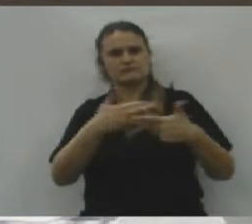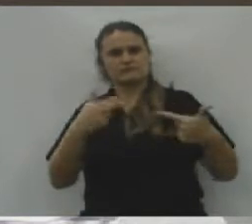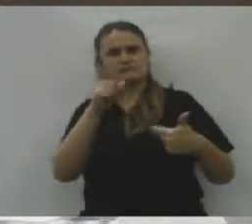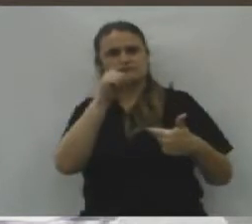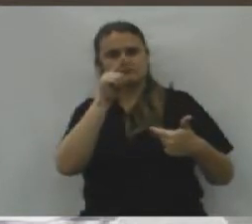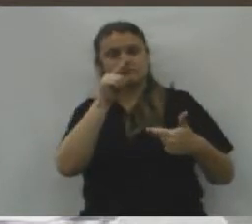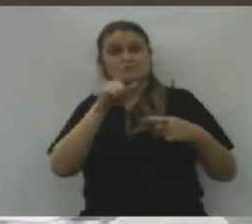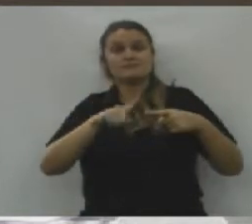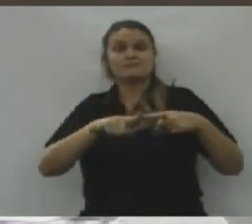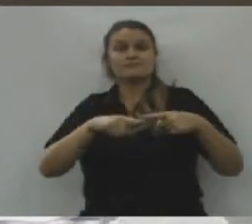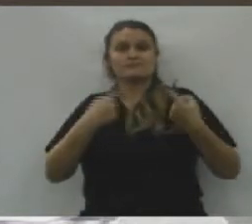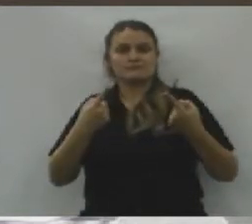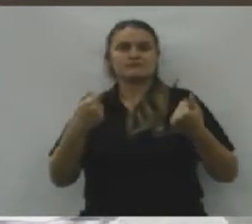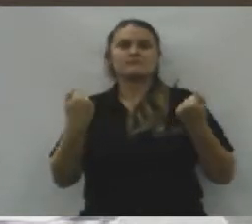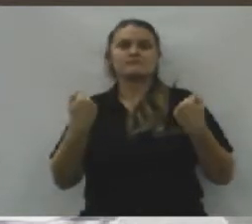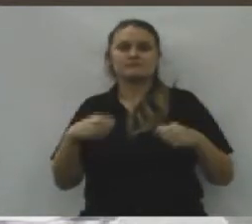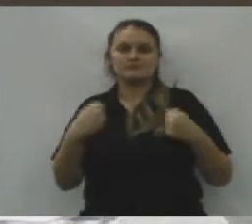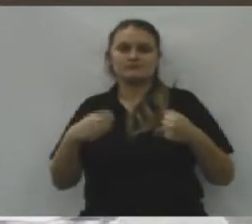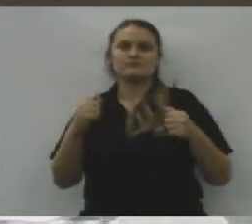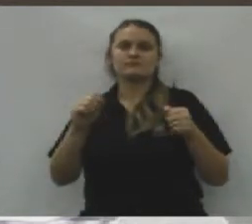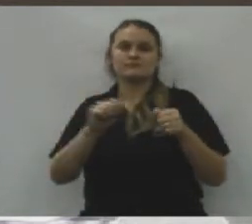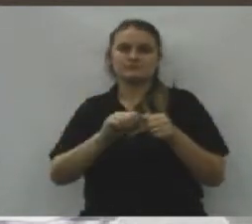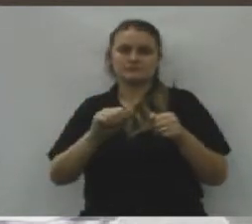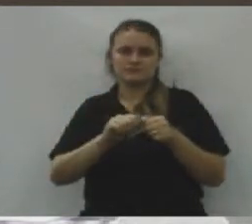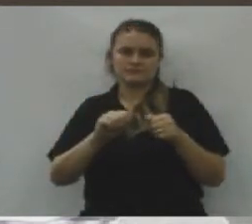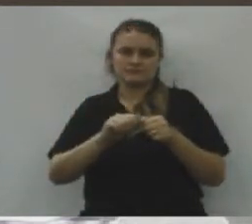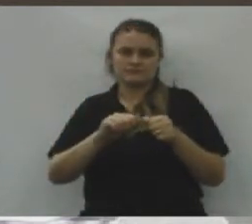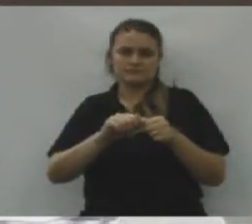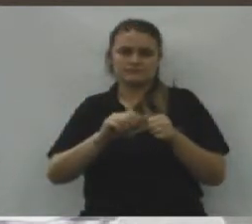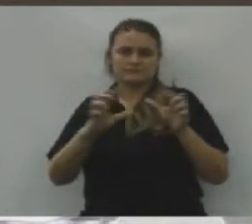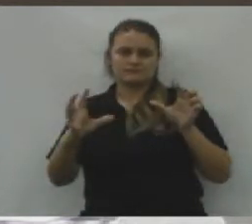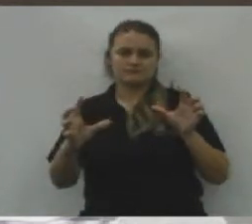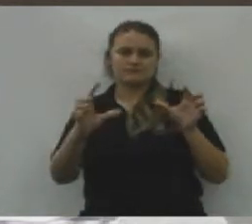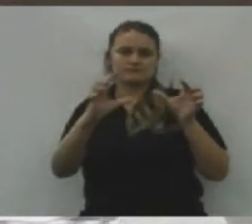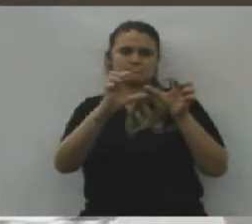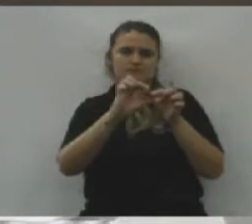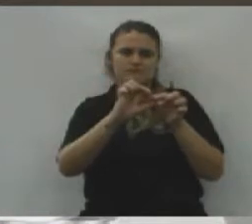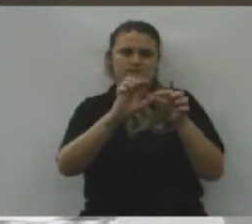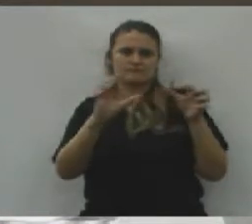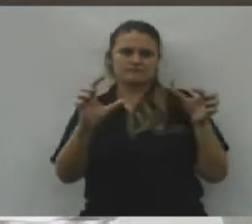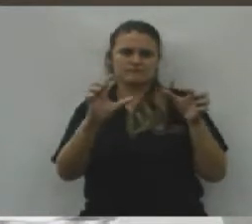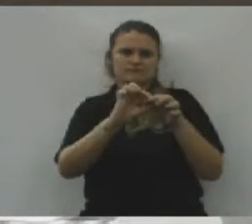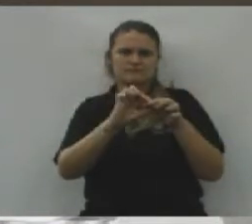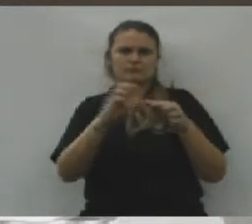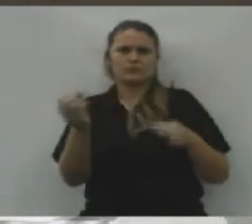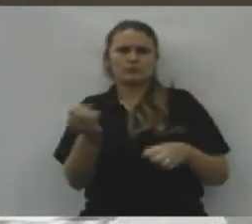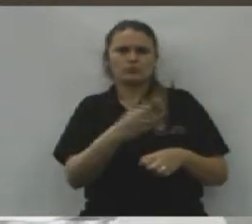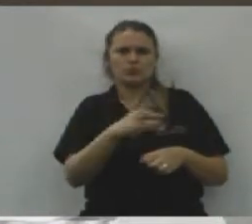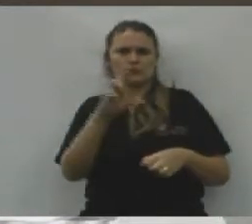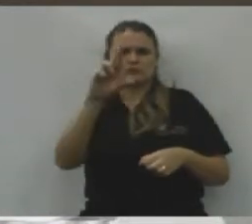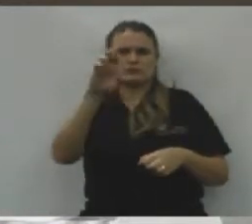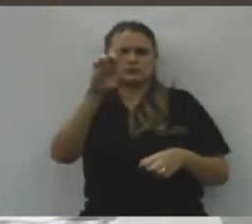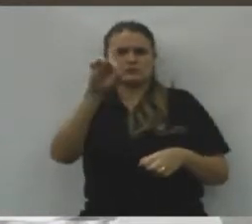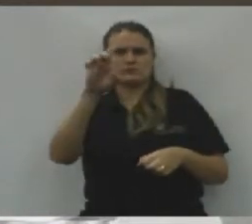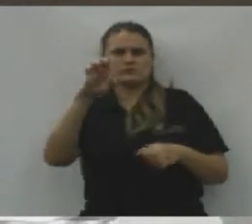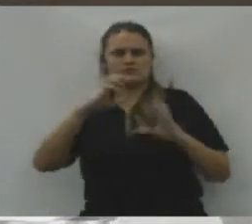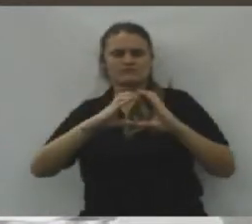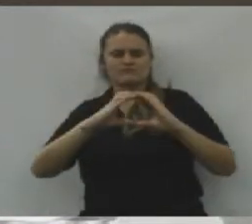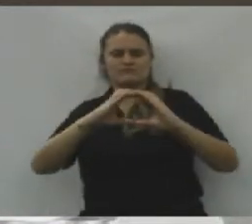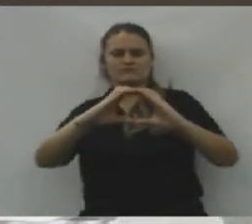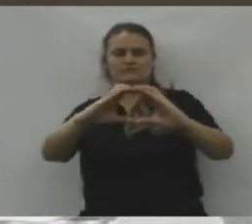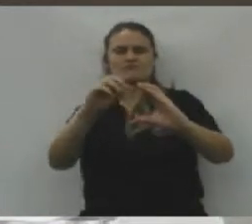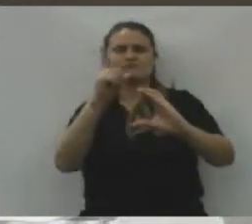Para isso, será necessário fazer a interligação de uma nova rede de adutora de